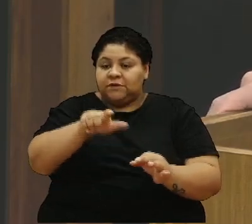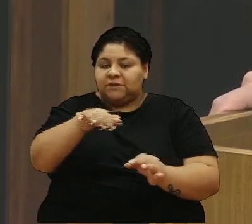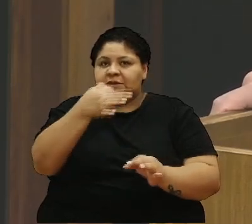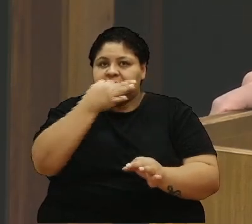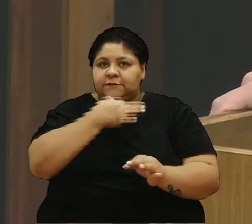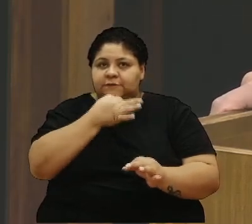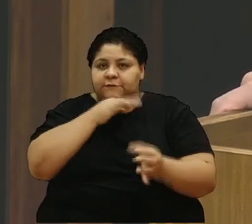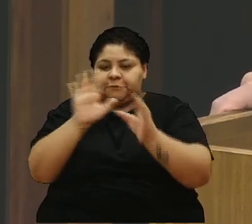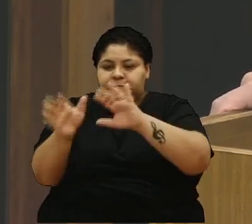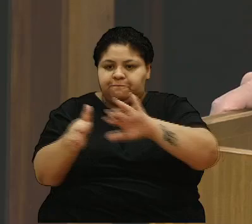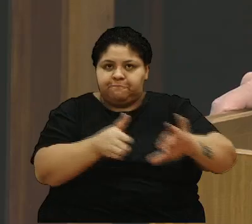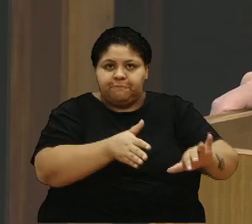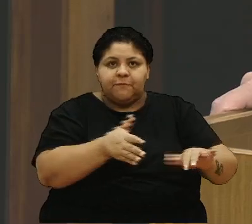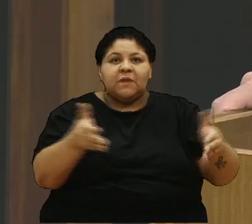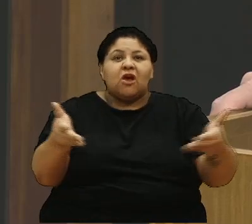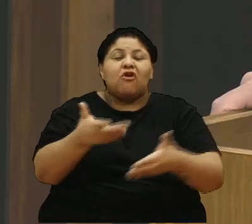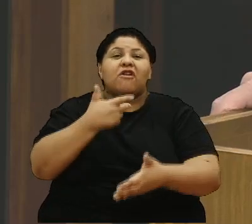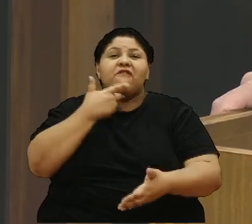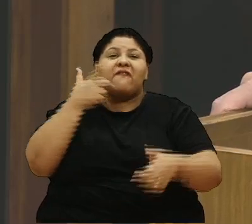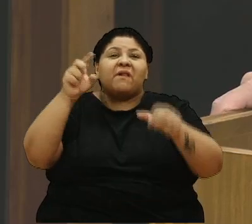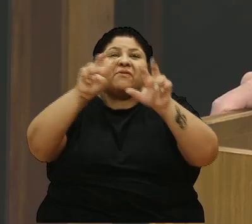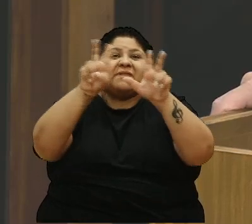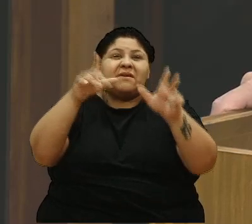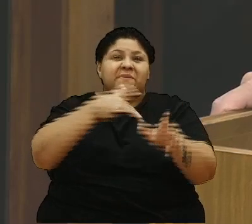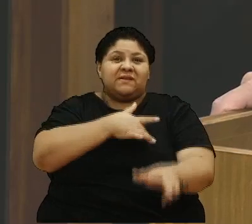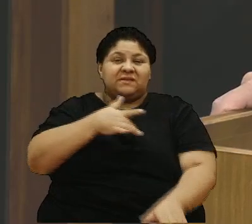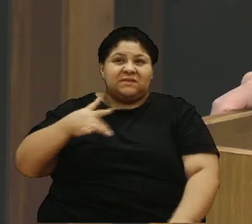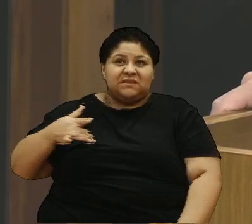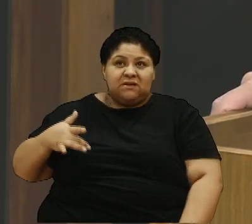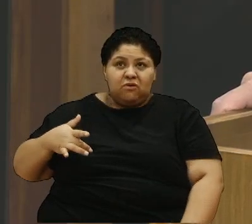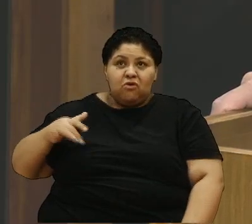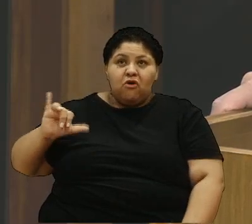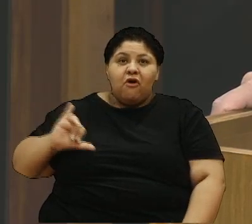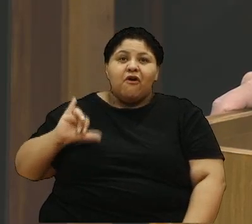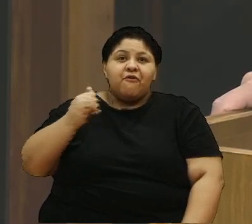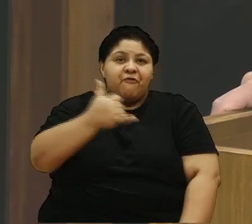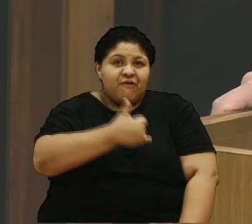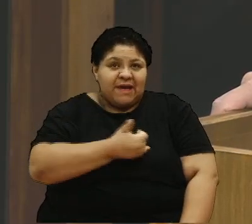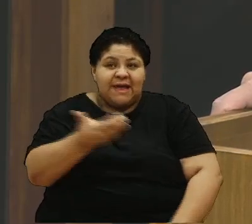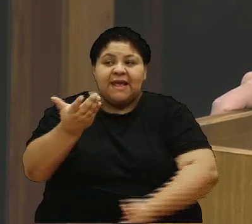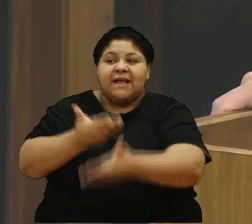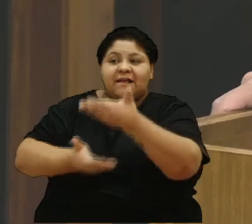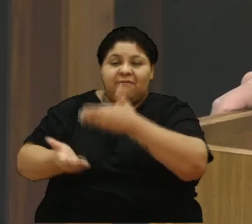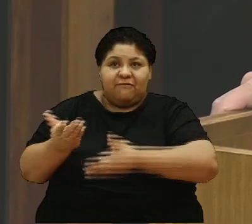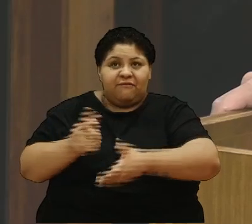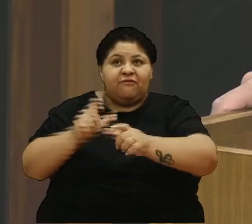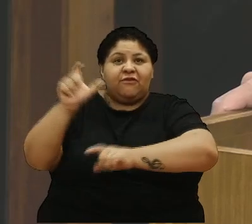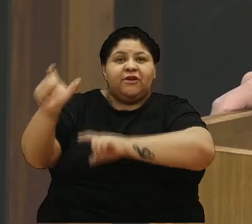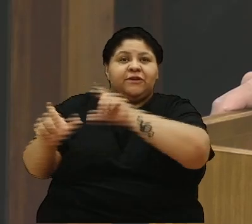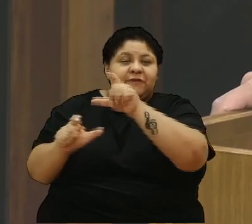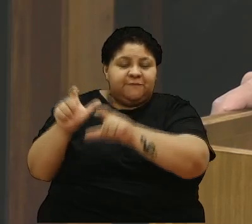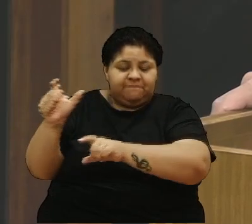saúde. Vacaria está atendendo as pessoas, dado o